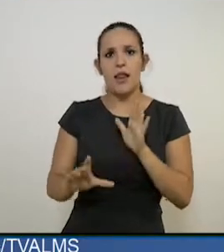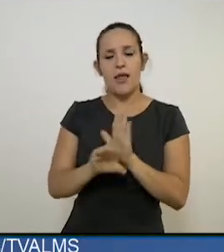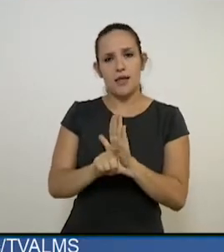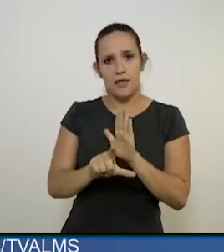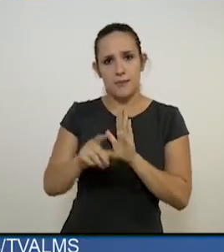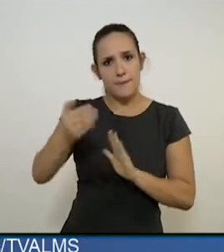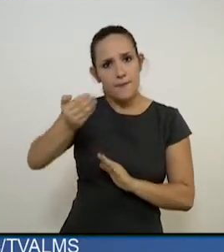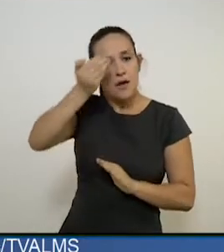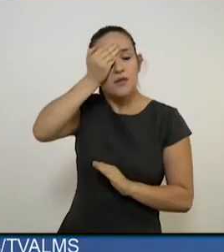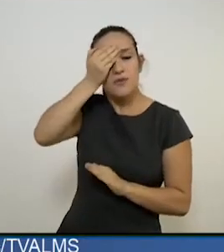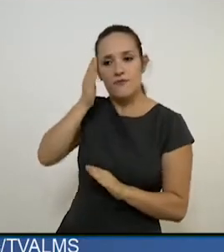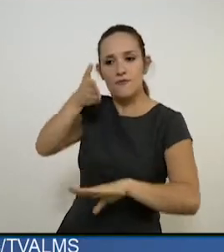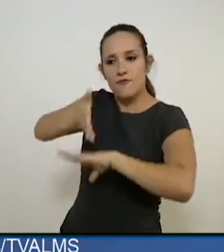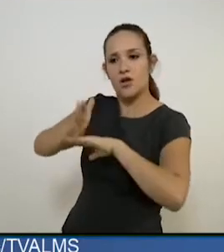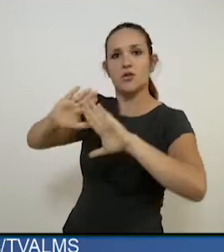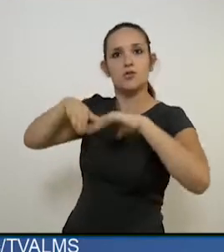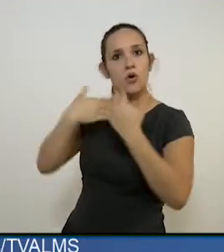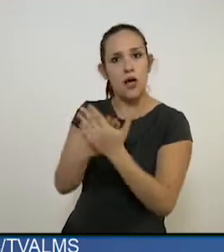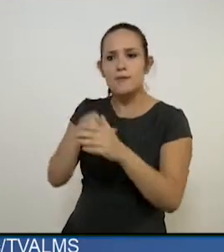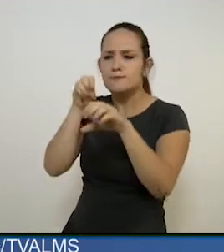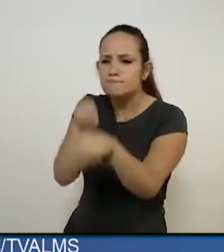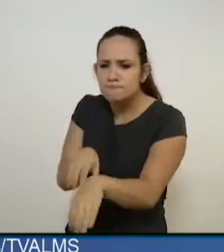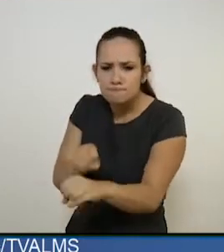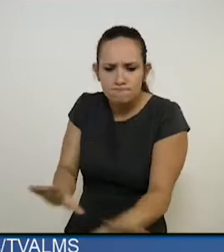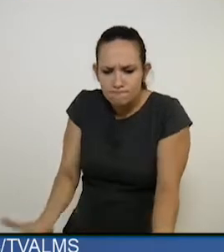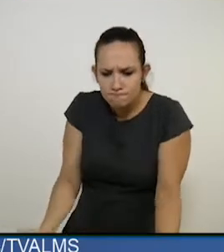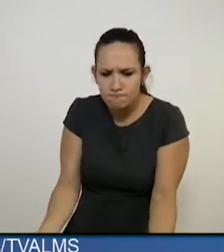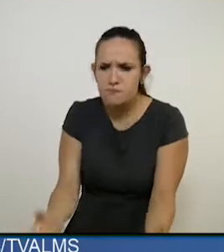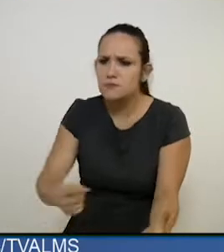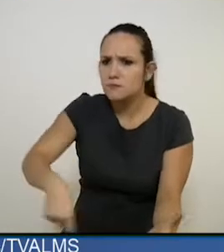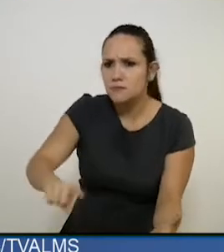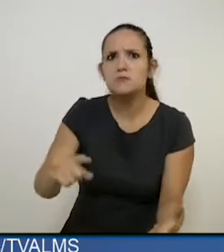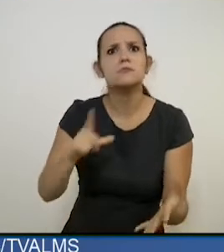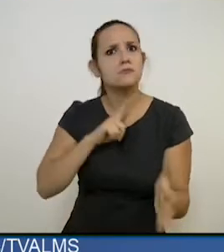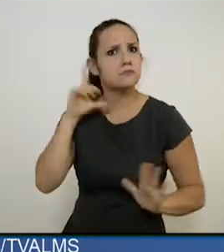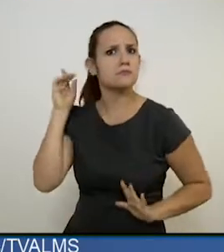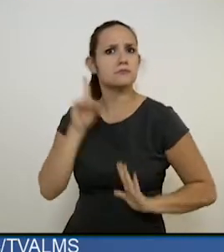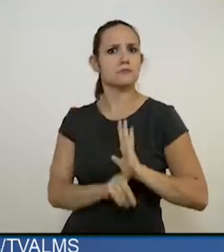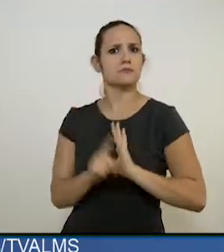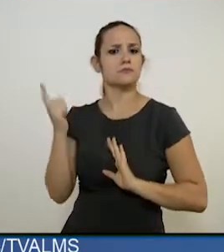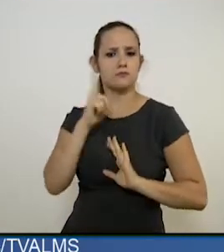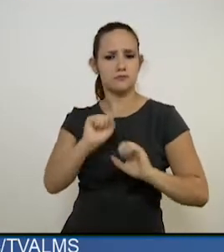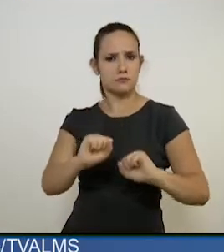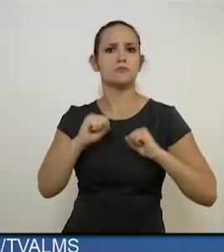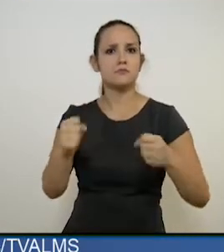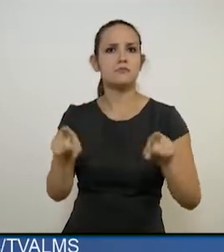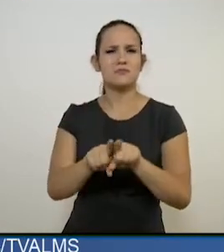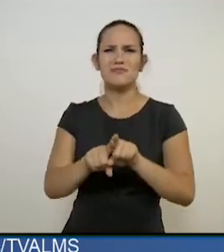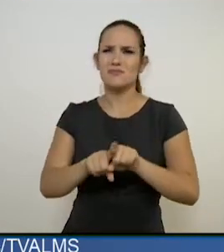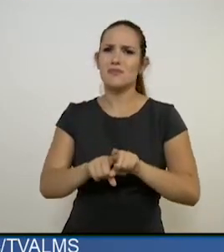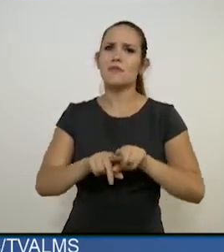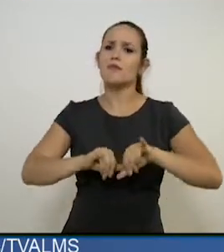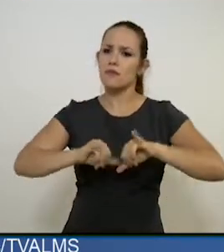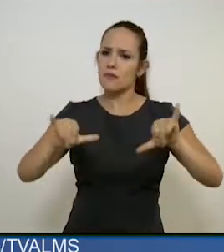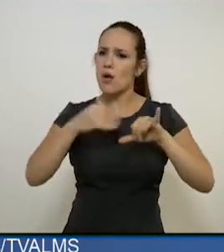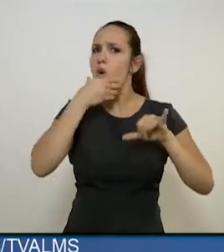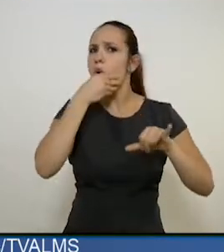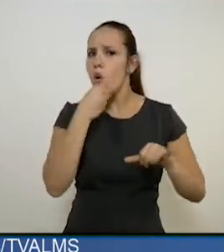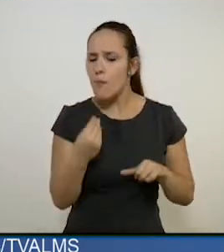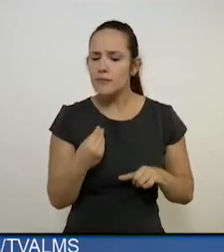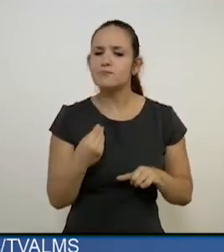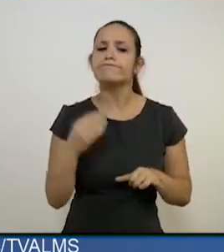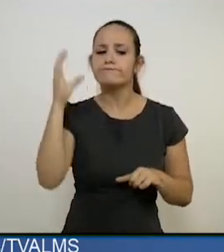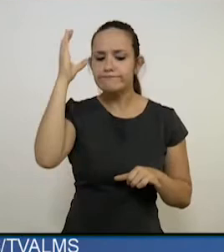de dotar mulheres e meninas de conhecimento acerca de seus direitos e sensibilizar homens e meninos